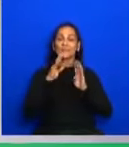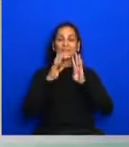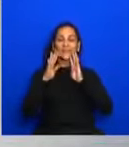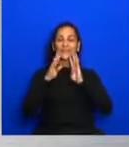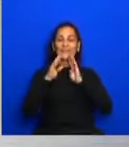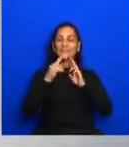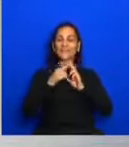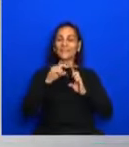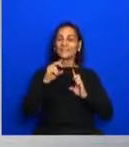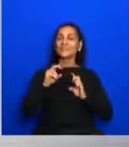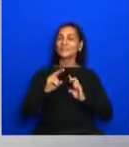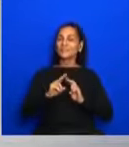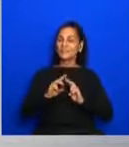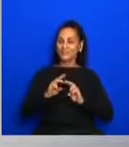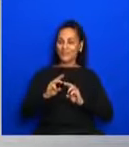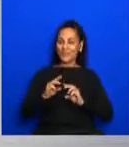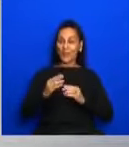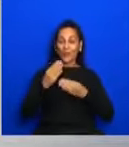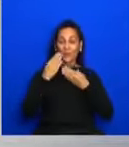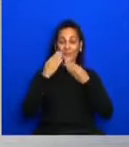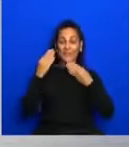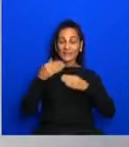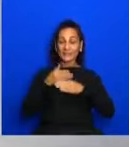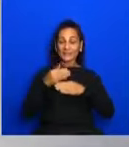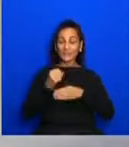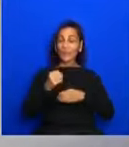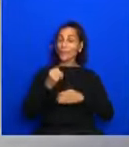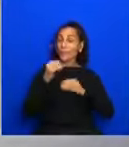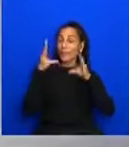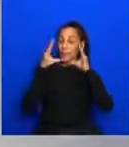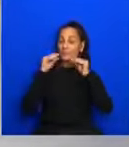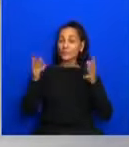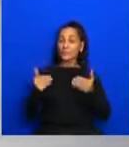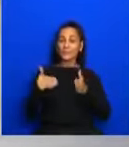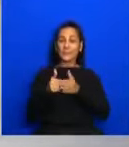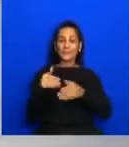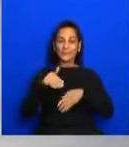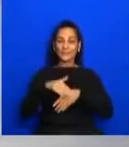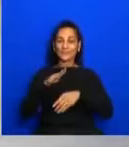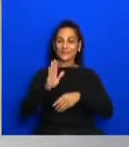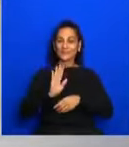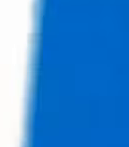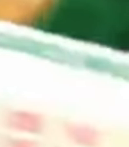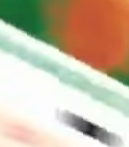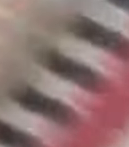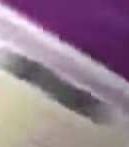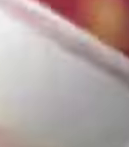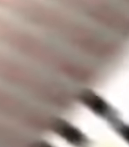YouTube da Caixa e também da Rede TV. Obrigada por sua companhia, uma excelente noite. Até a próxima.